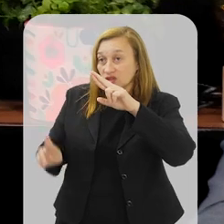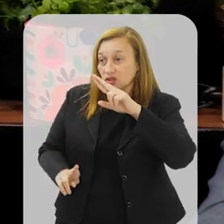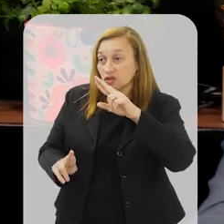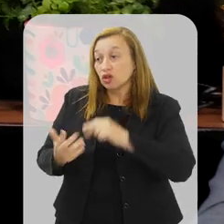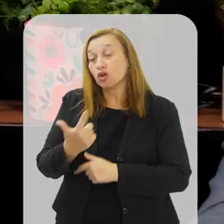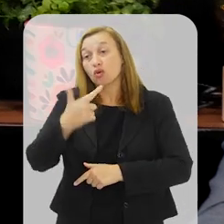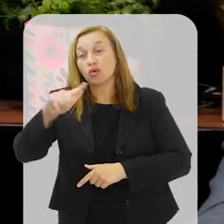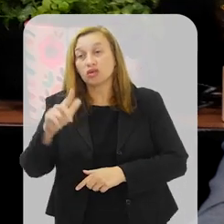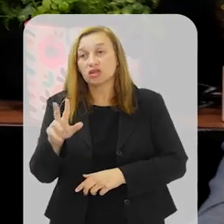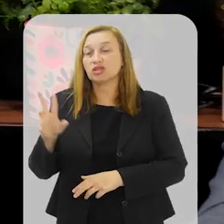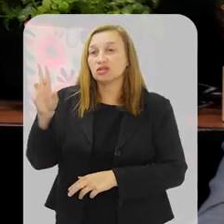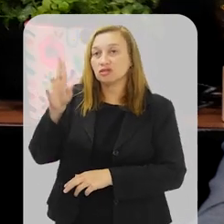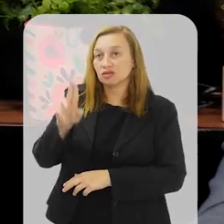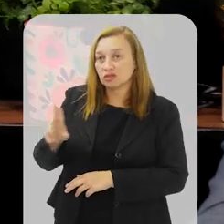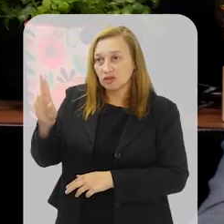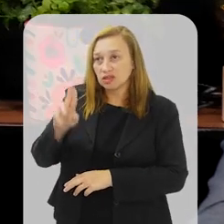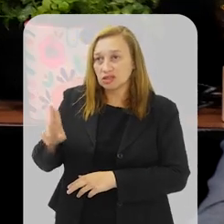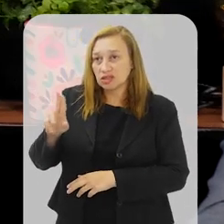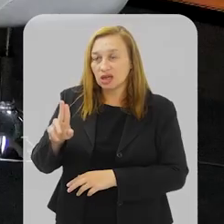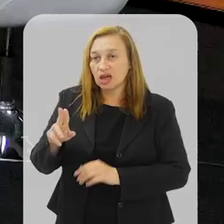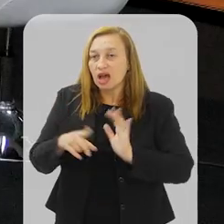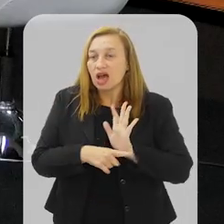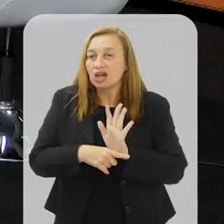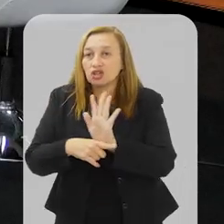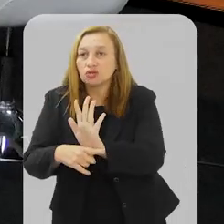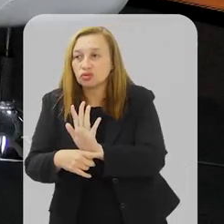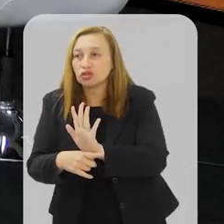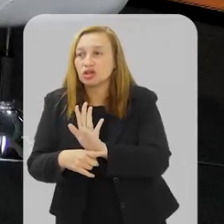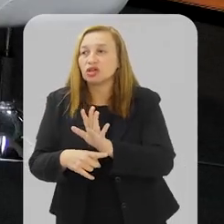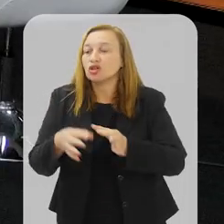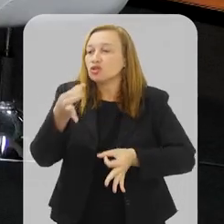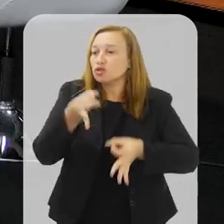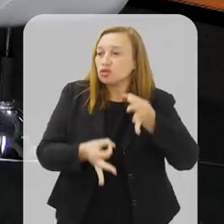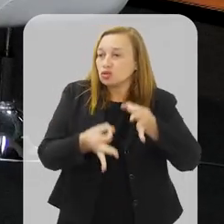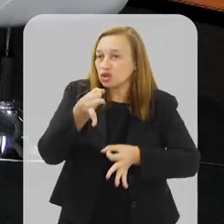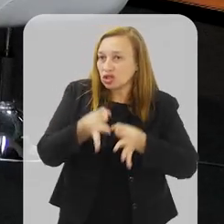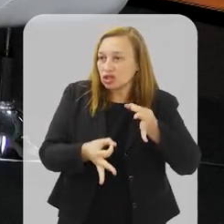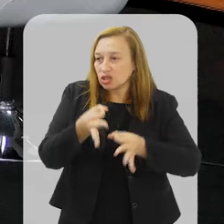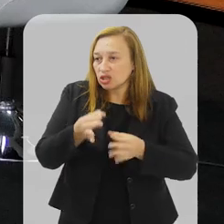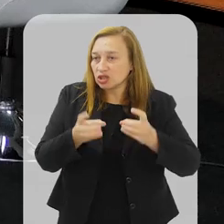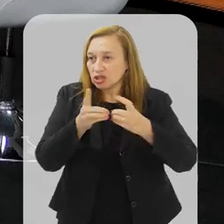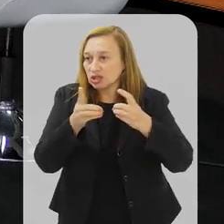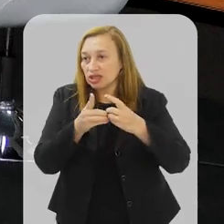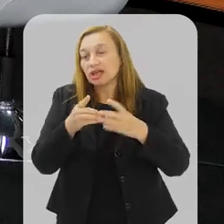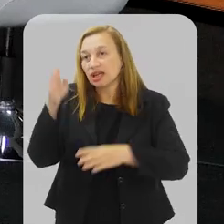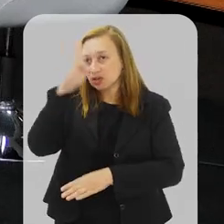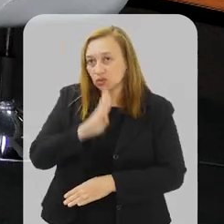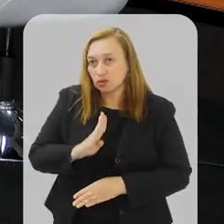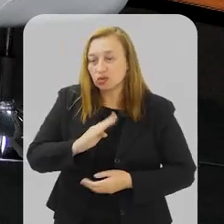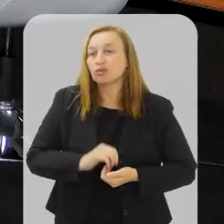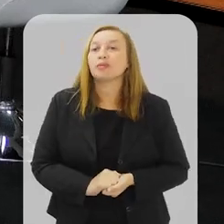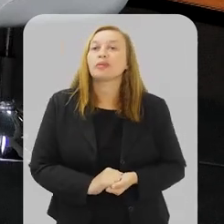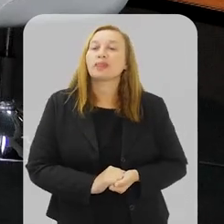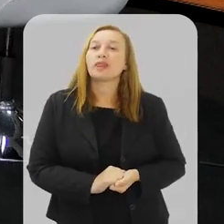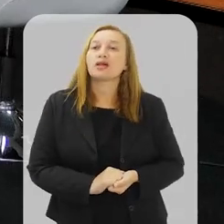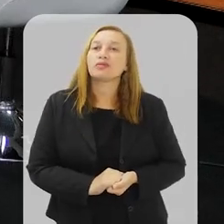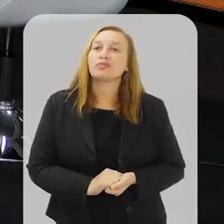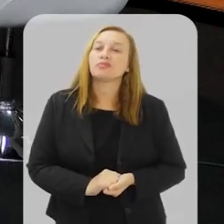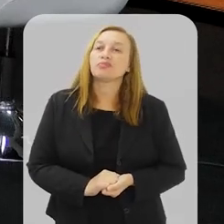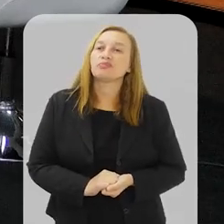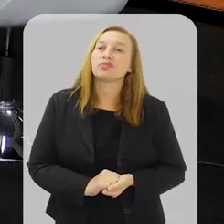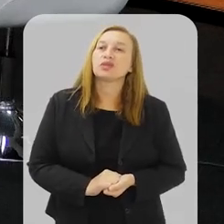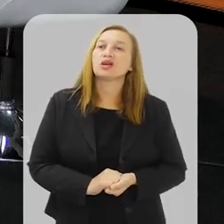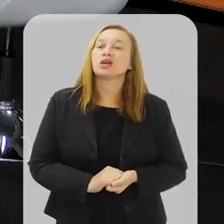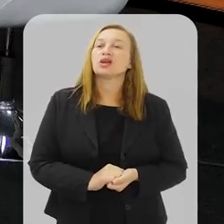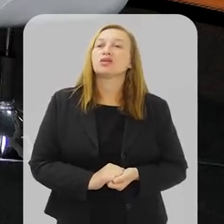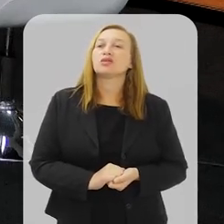UFRJ como inúmeras outras faculdades presta assistência jurídica gratuita eh nesse Inter eu até durante